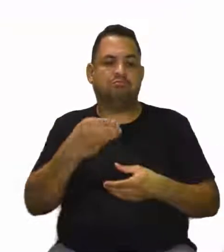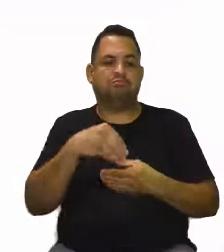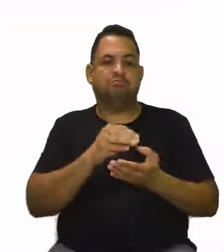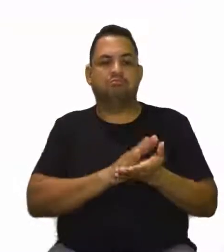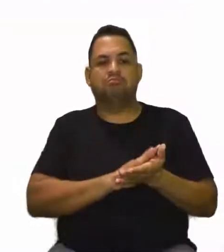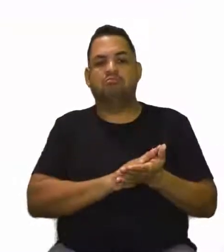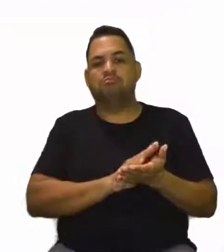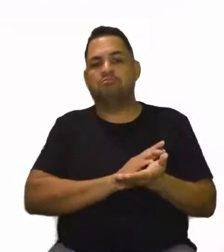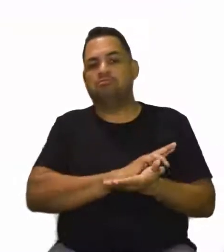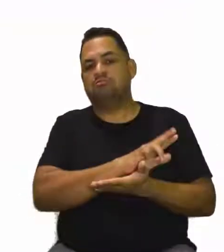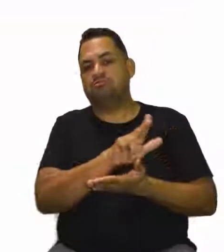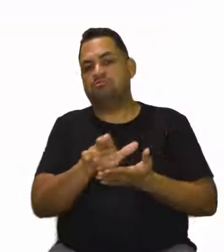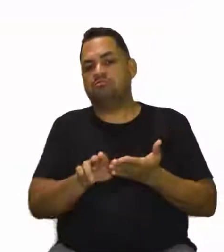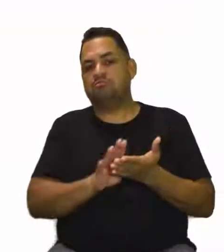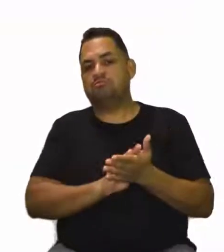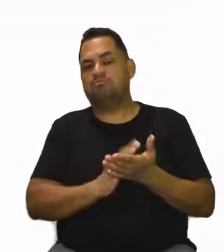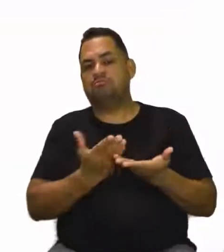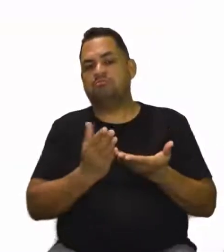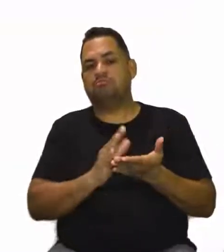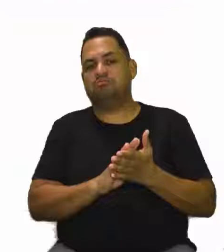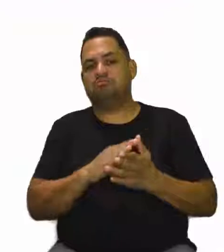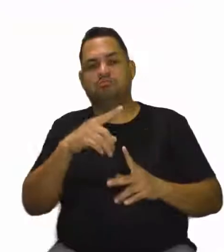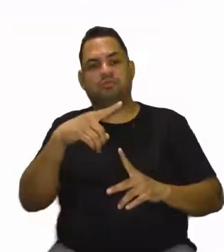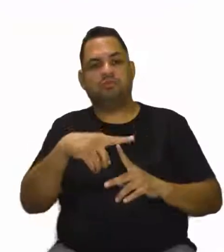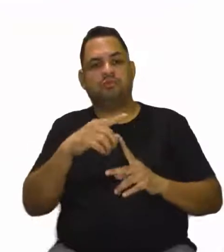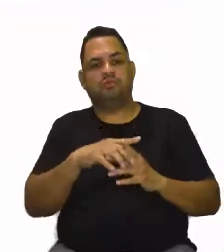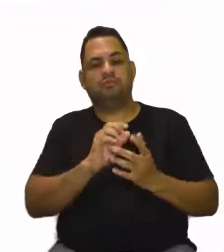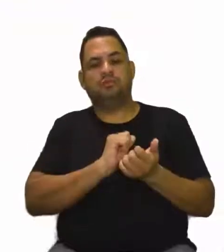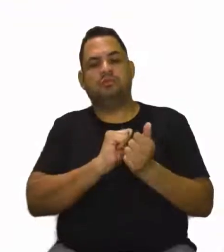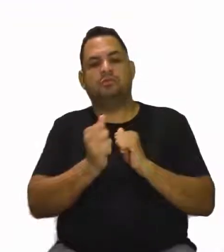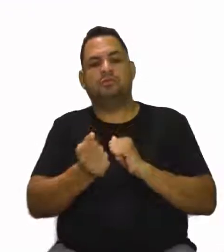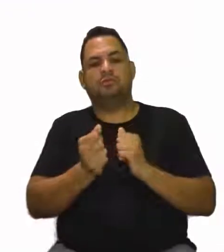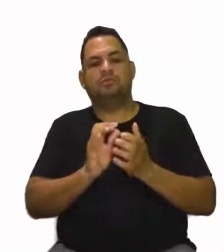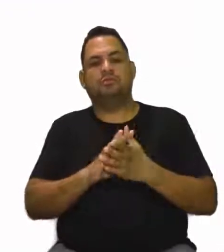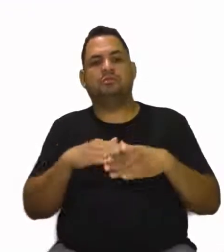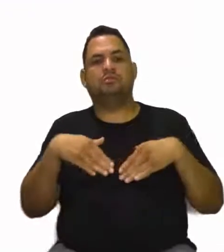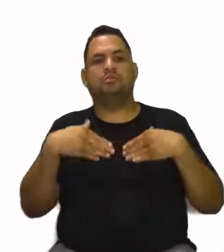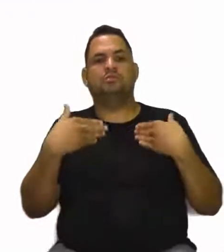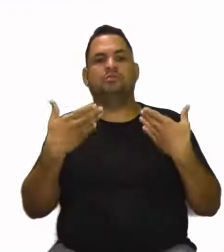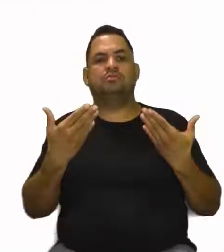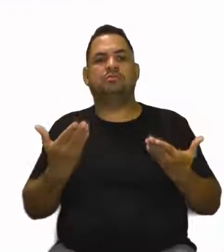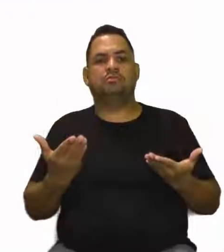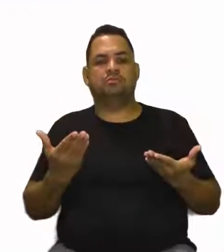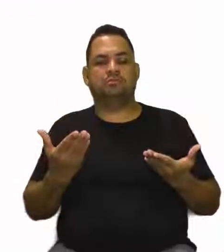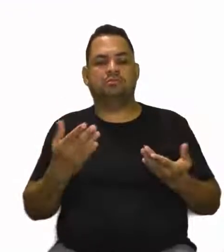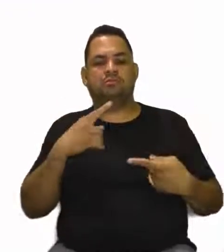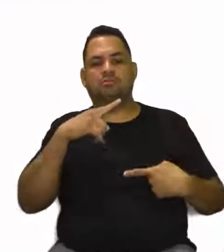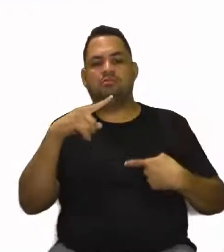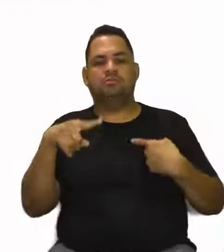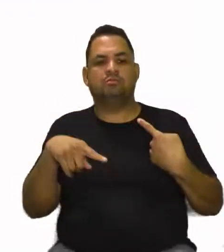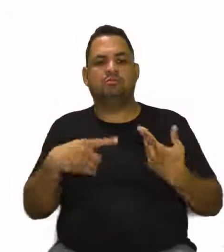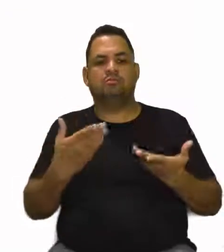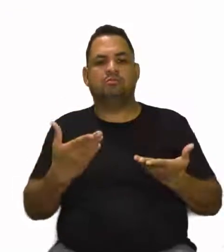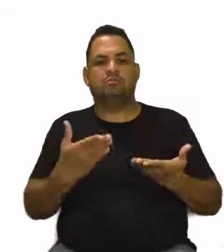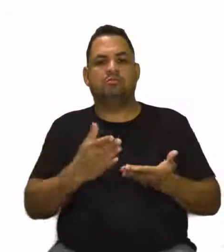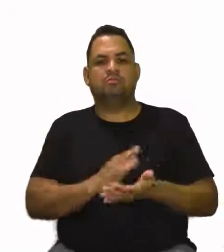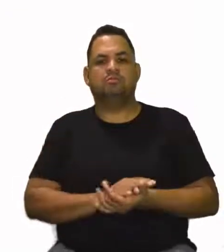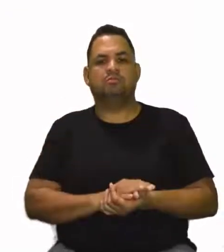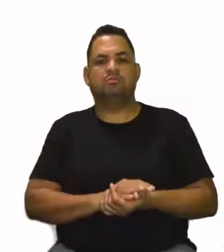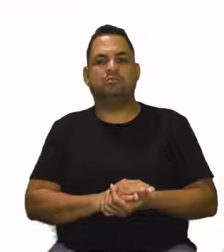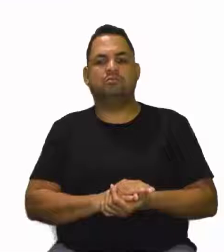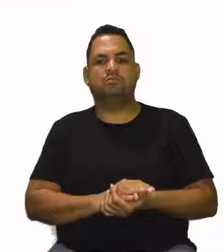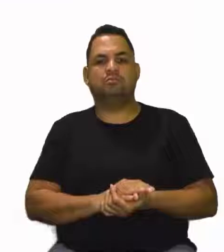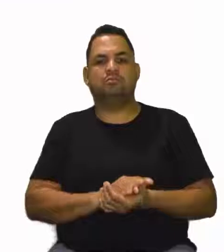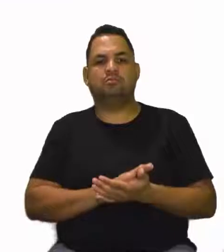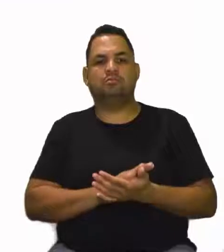aí em várias modalidades esportivas. Qual que seria então essa finalidade, professora? Então vamos agora